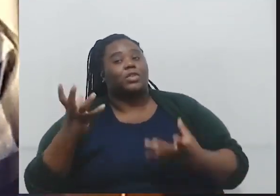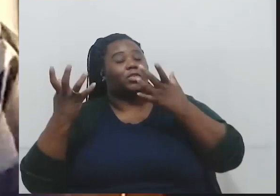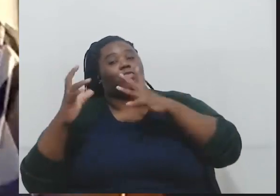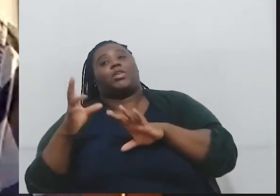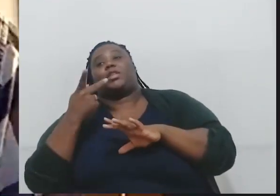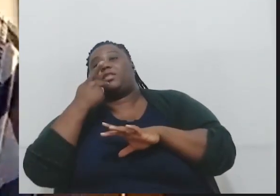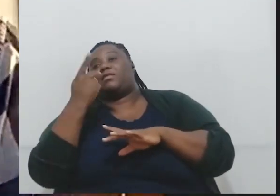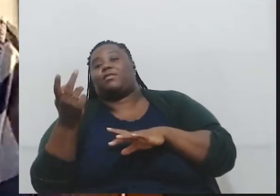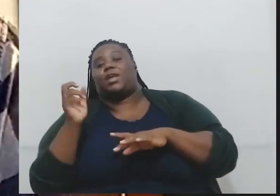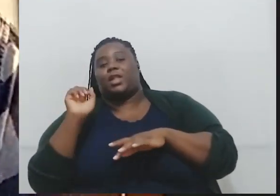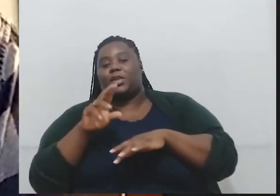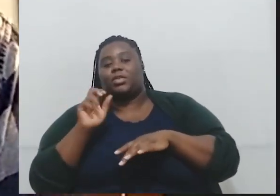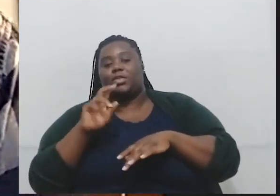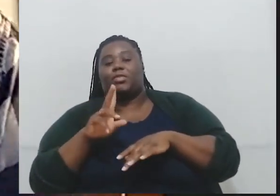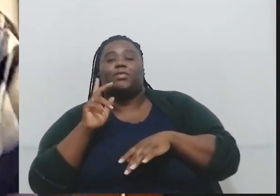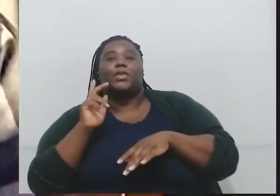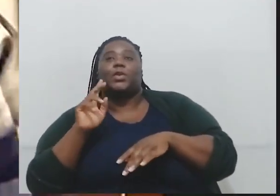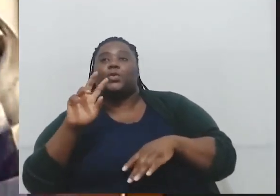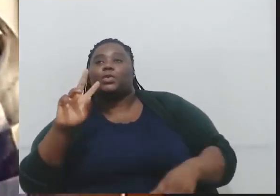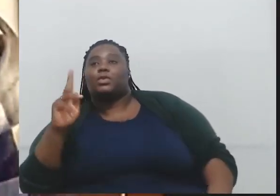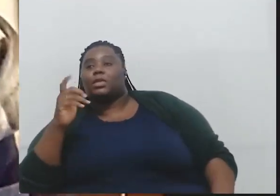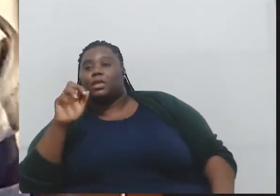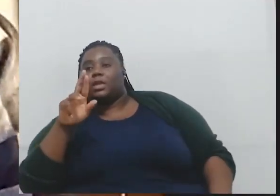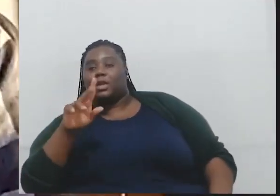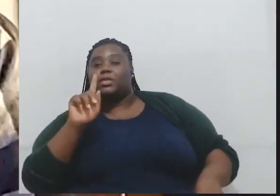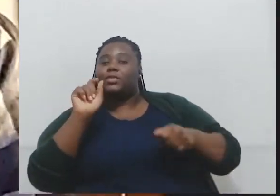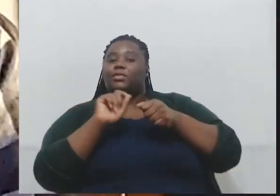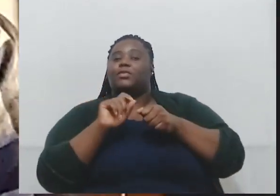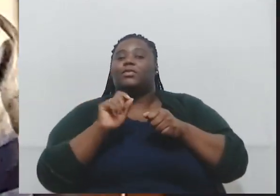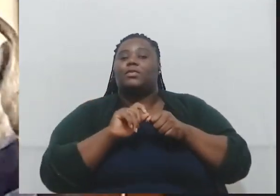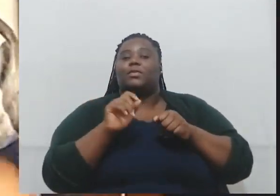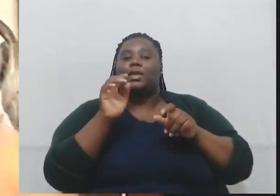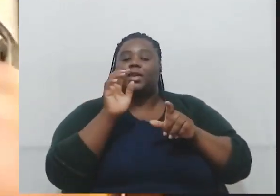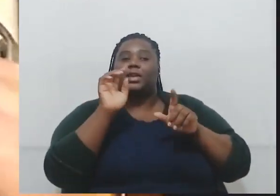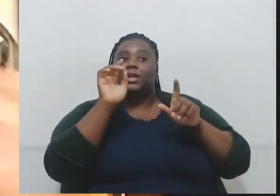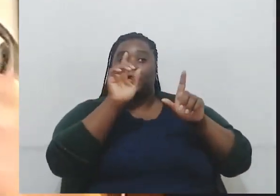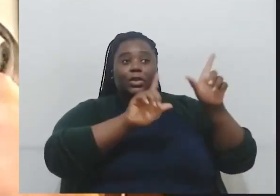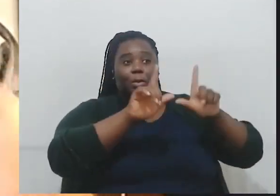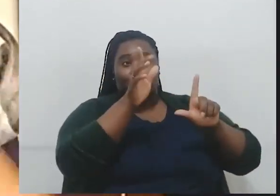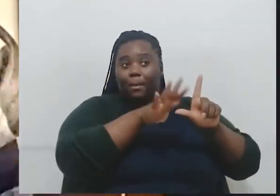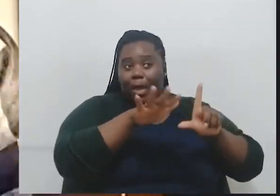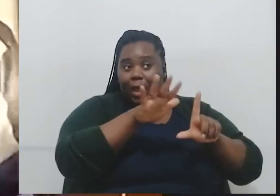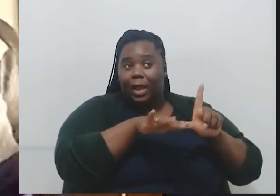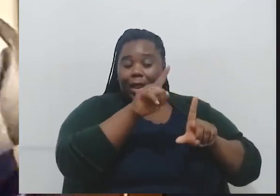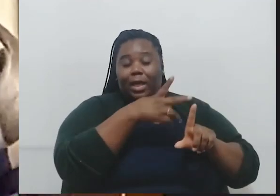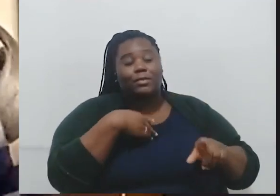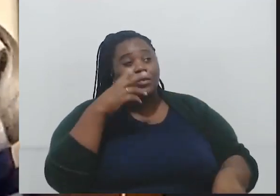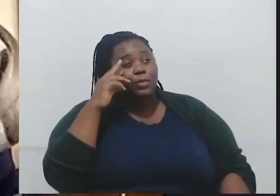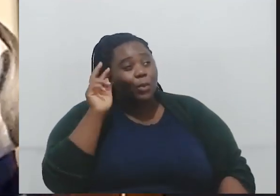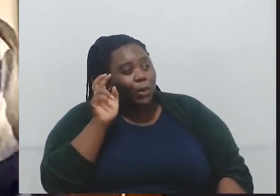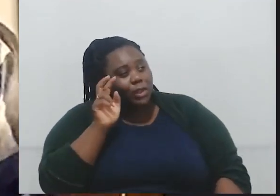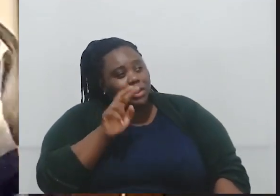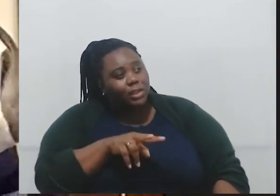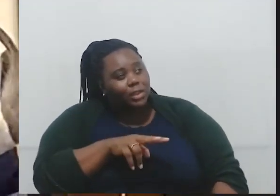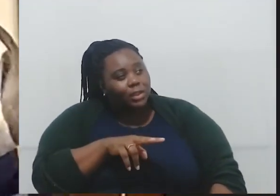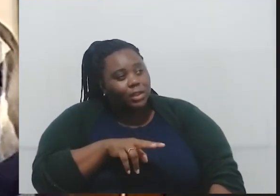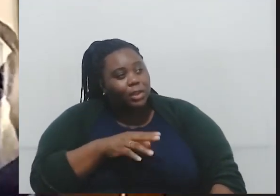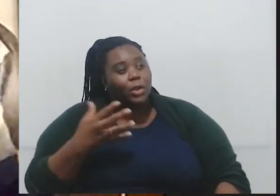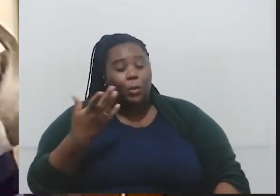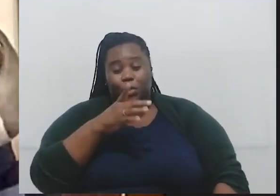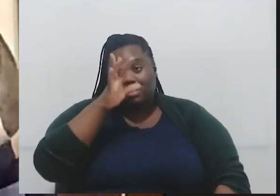em AIDS dentro da boate, fez uma live no primeiro mês, quando eu vi ela, e ela hoje tem